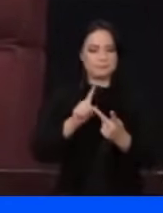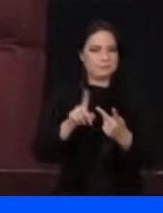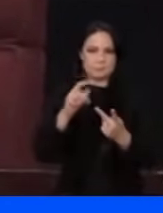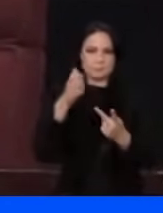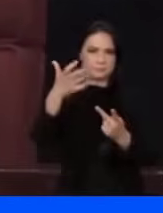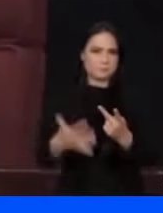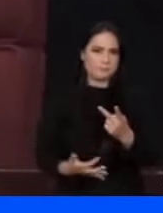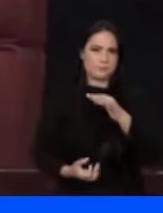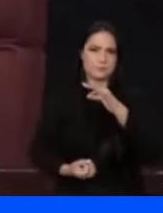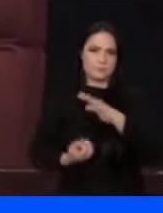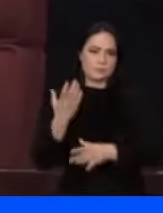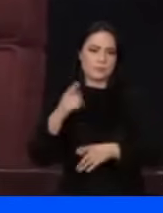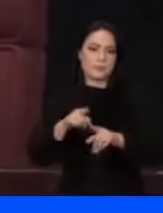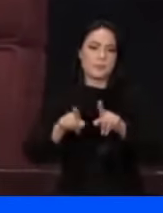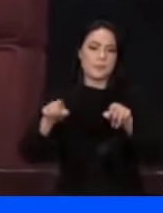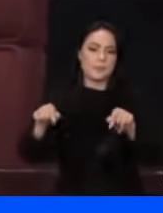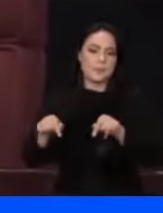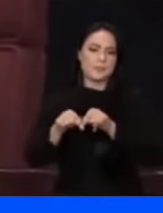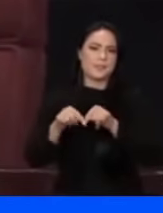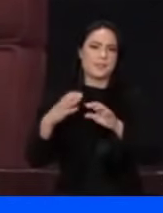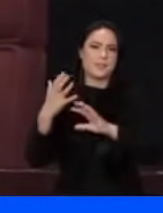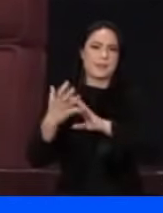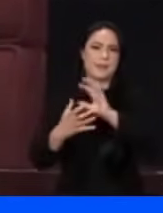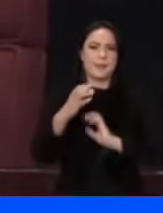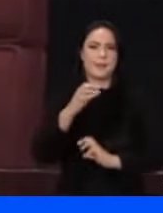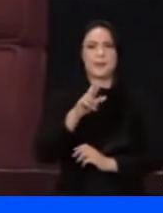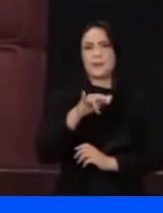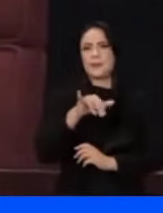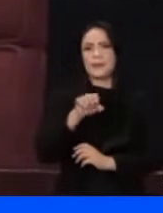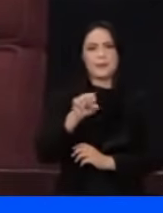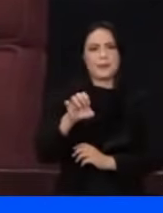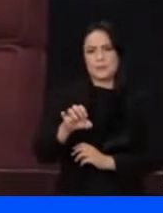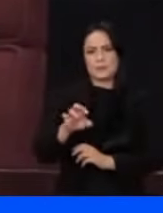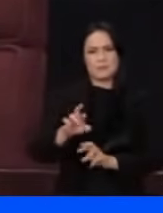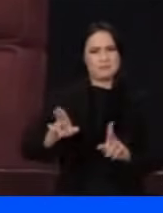justifica a criação de gabinete de crise.